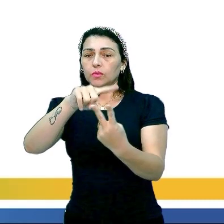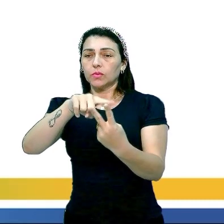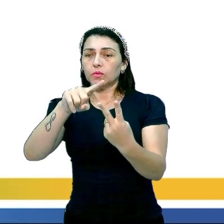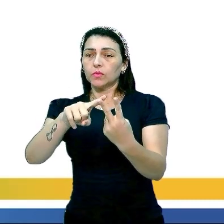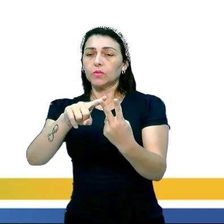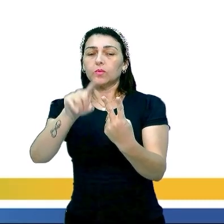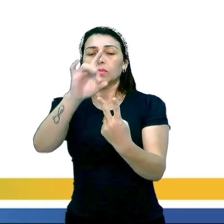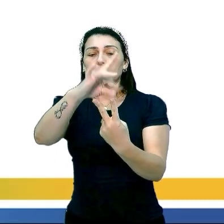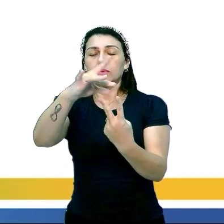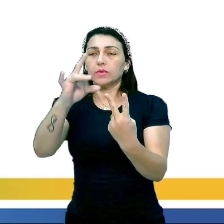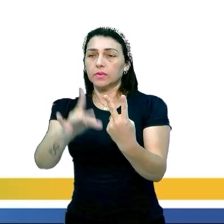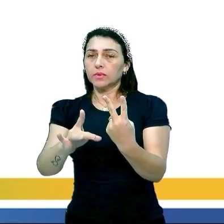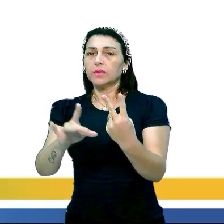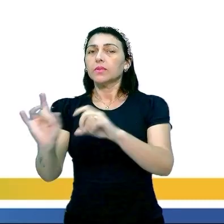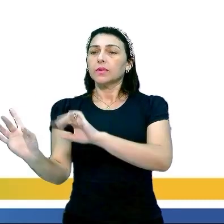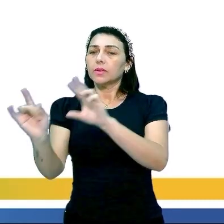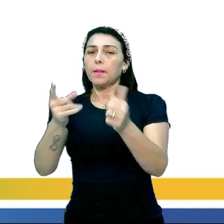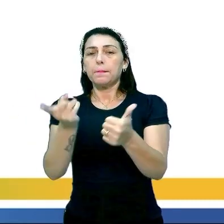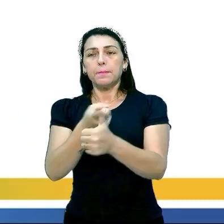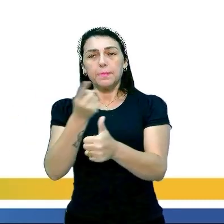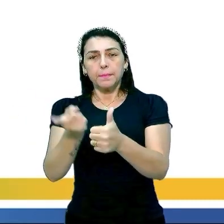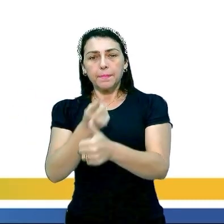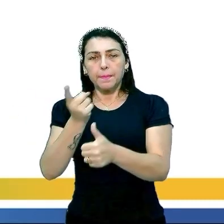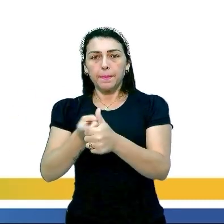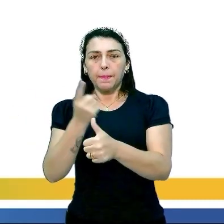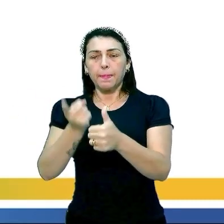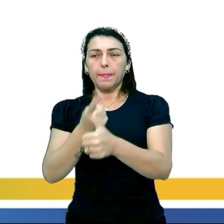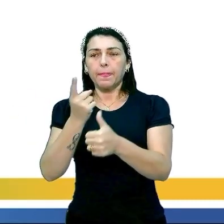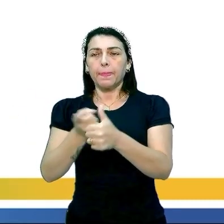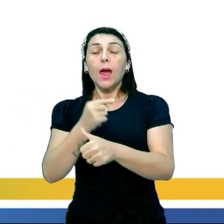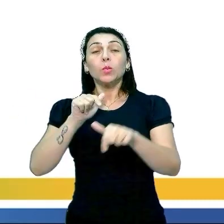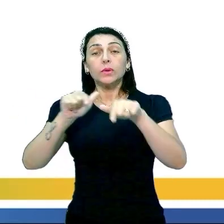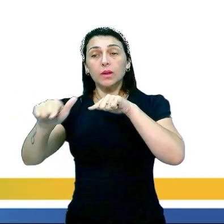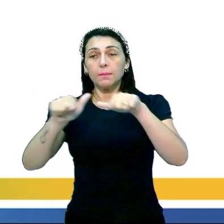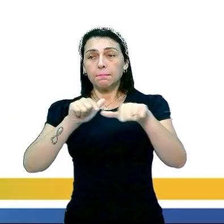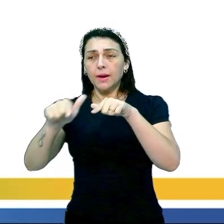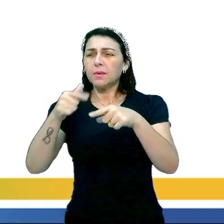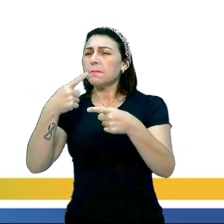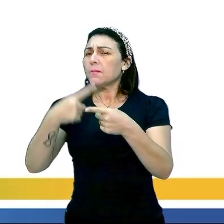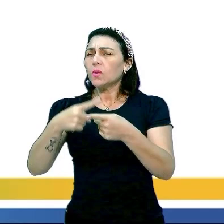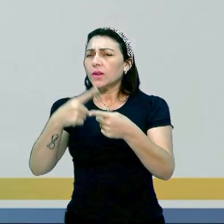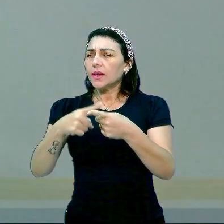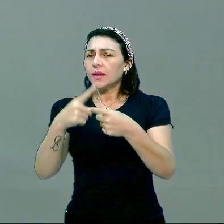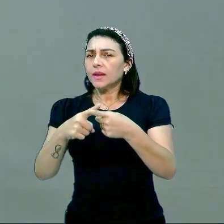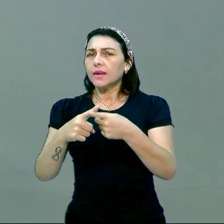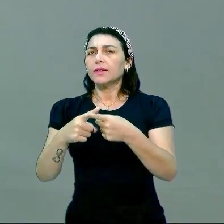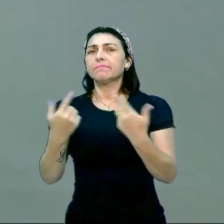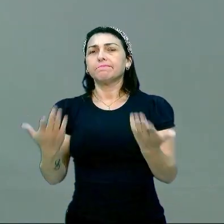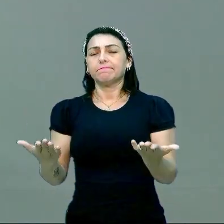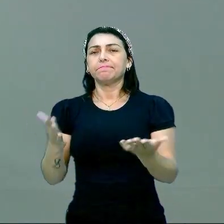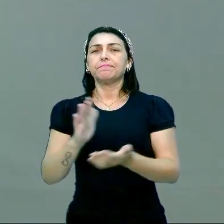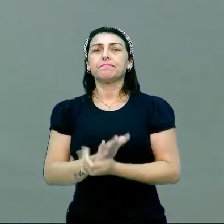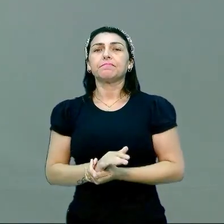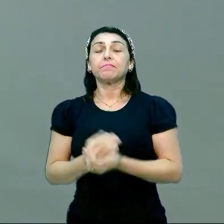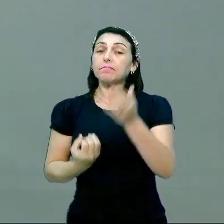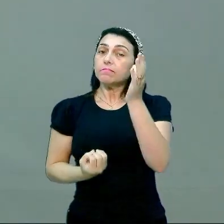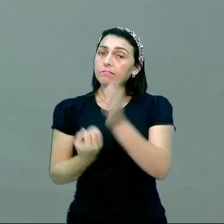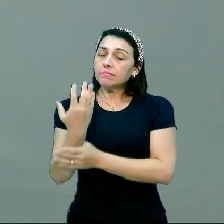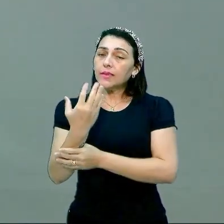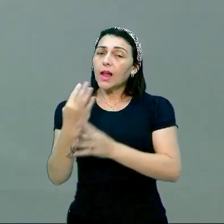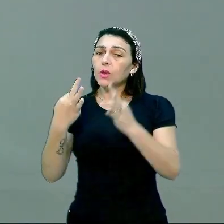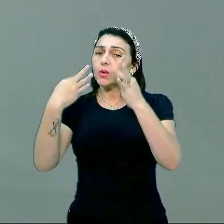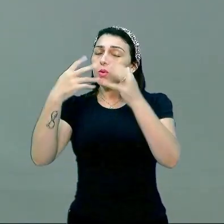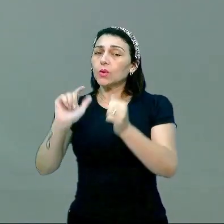mercadorias especiais colocadas aí. A primeira mercadoria especial é o trabalho. Por quê? Porque o trabalho, ele